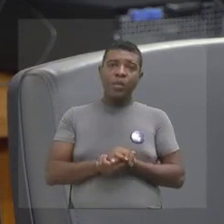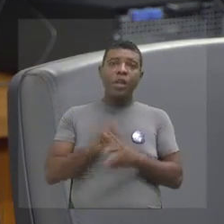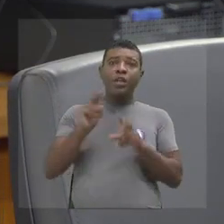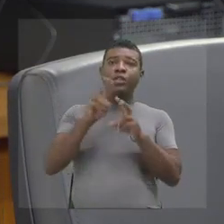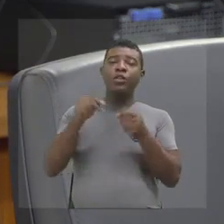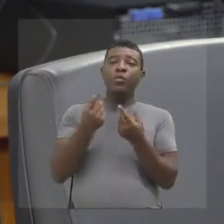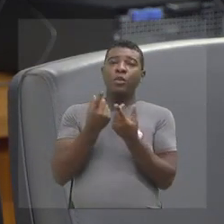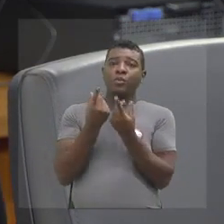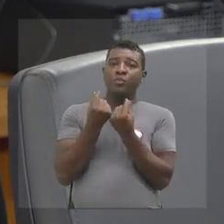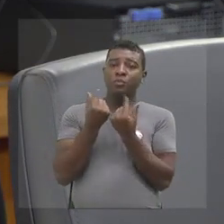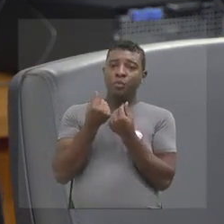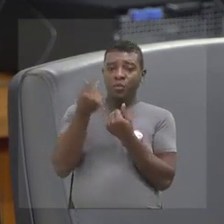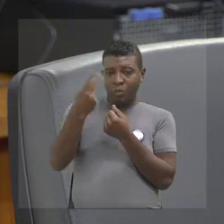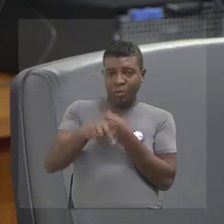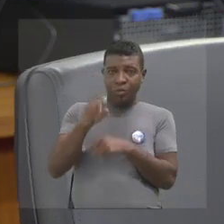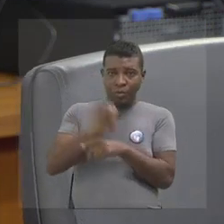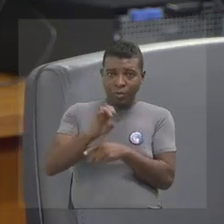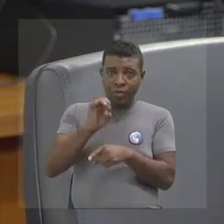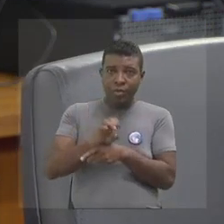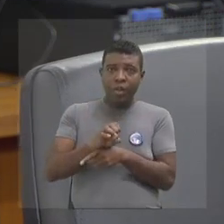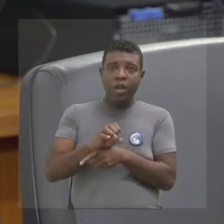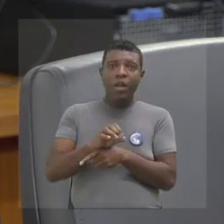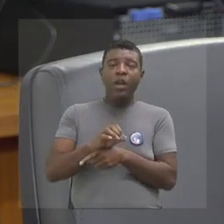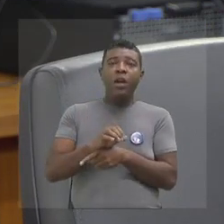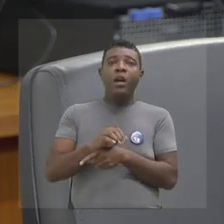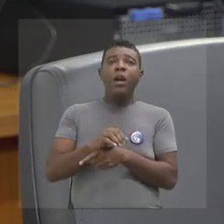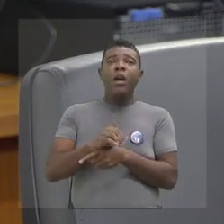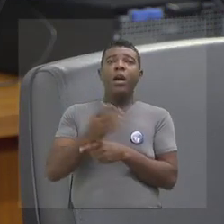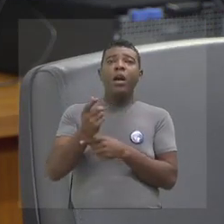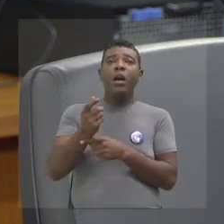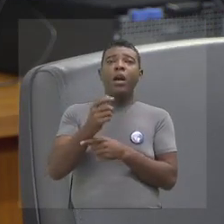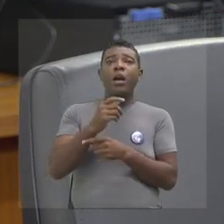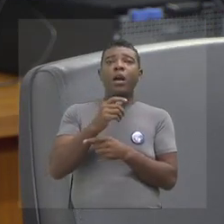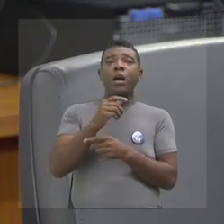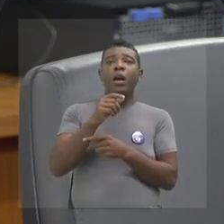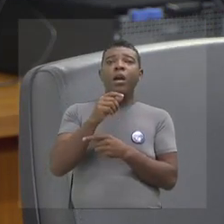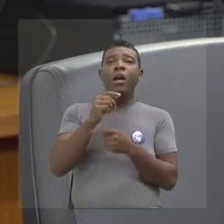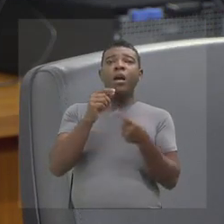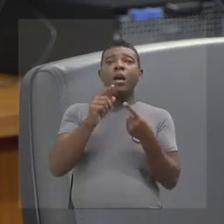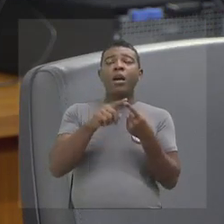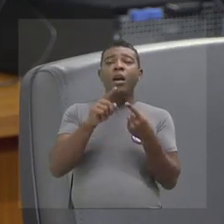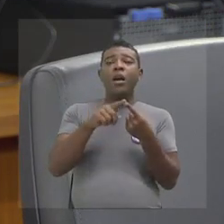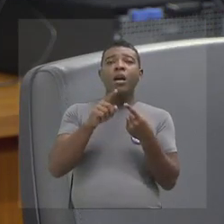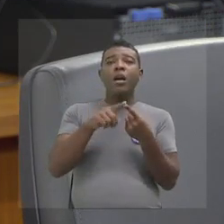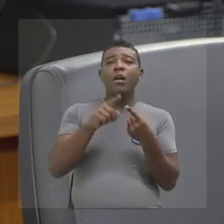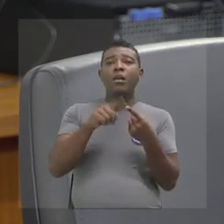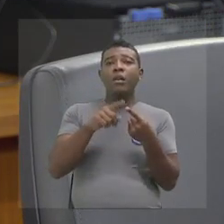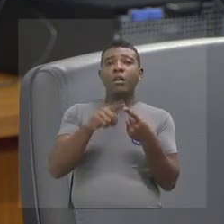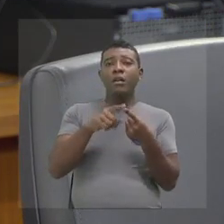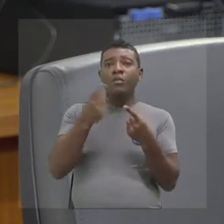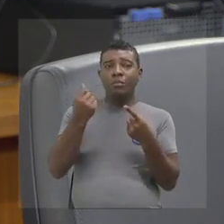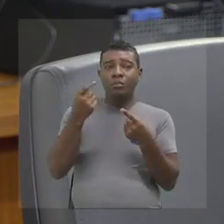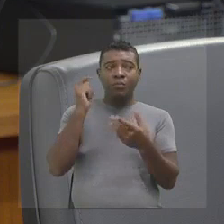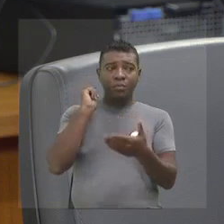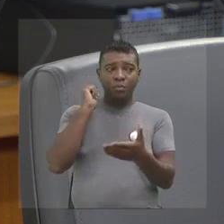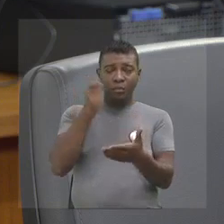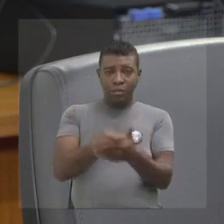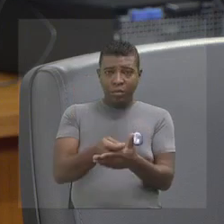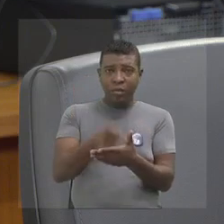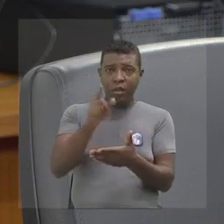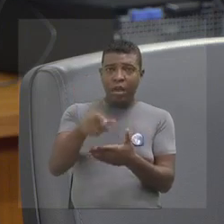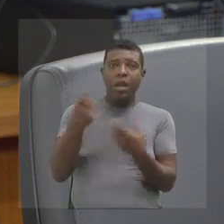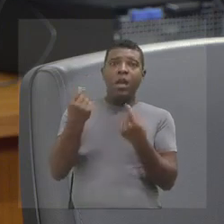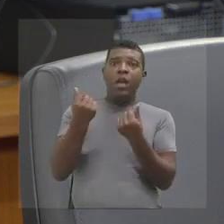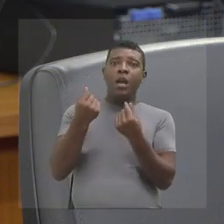Estado o vidro tem servido um para custear né as os